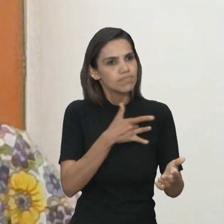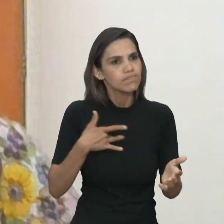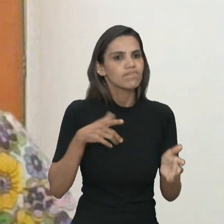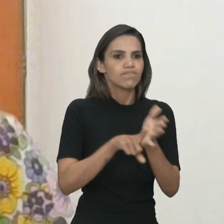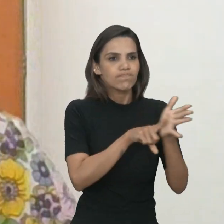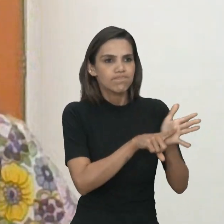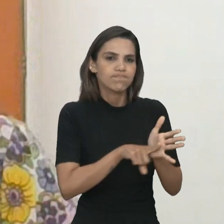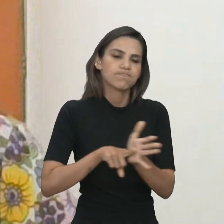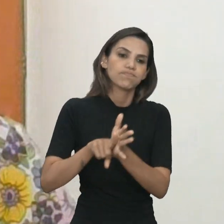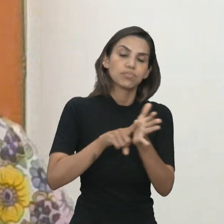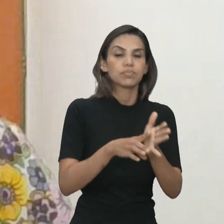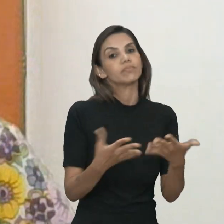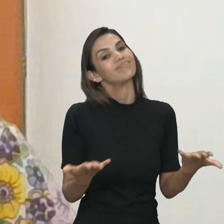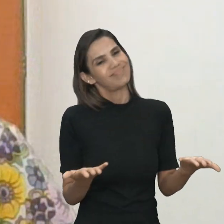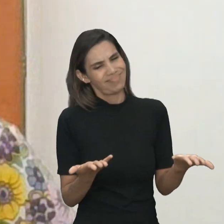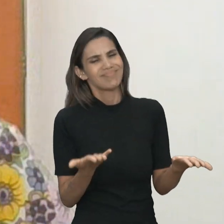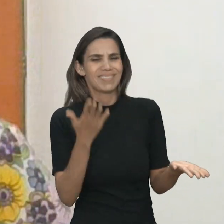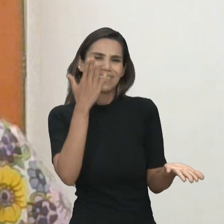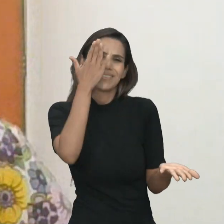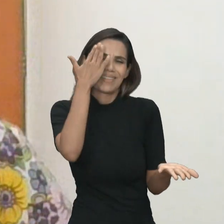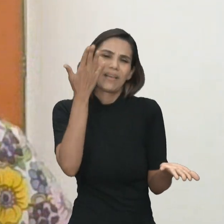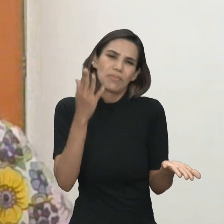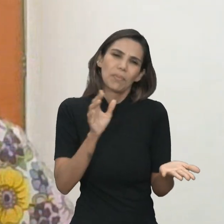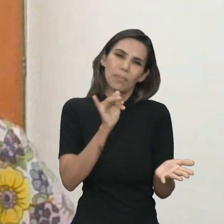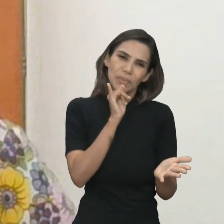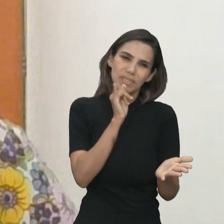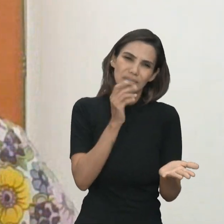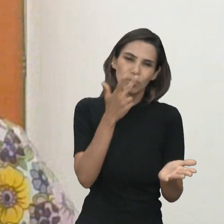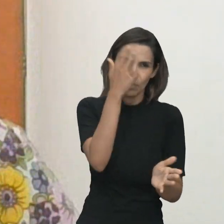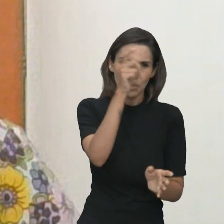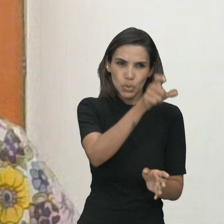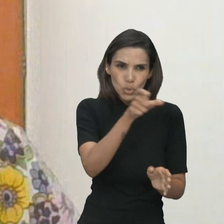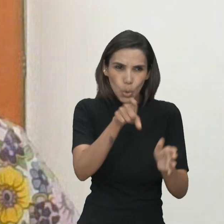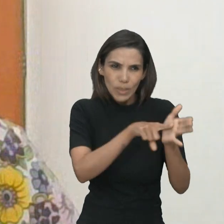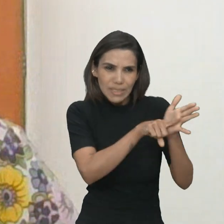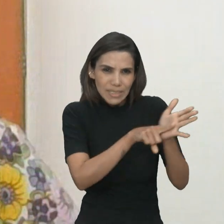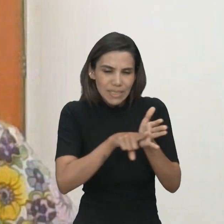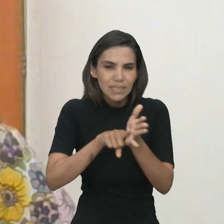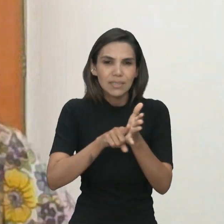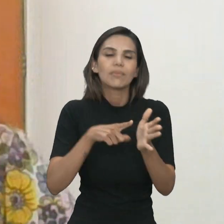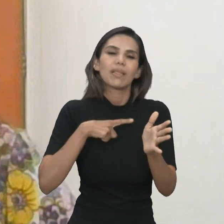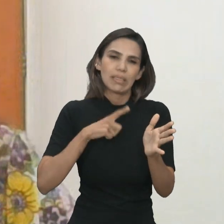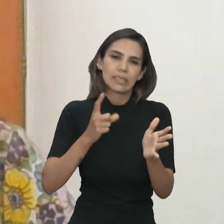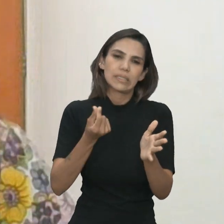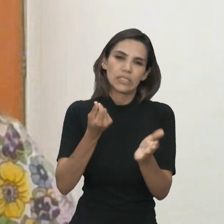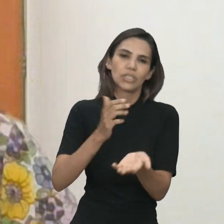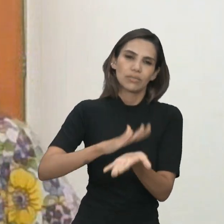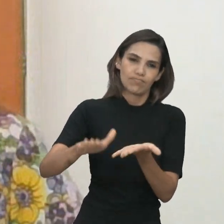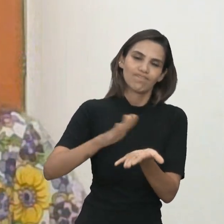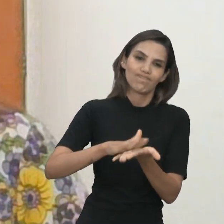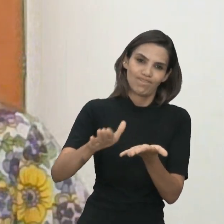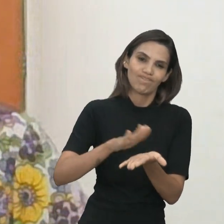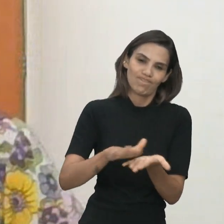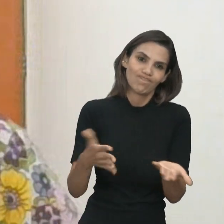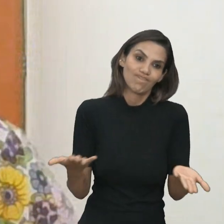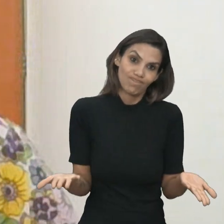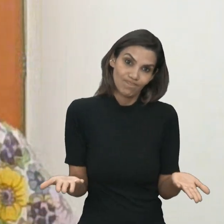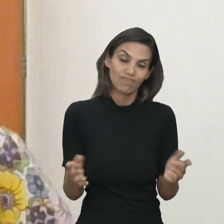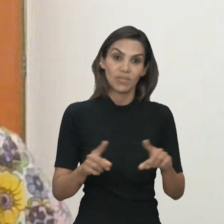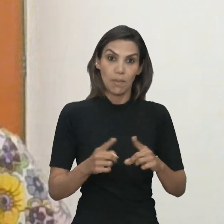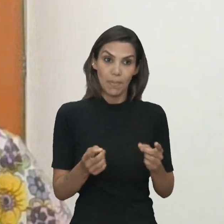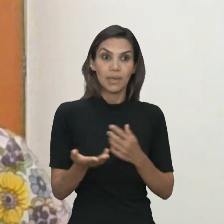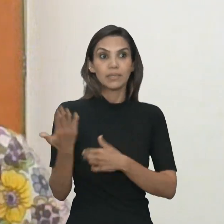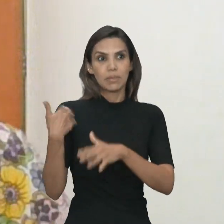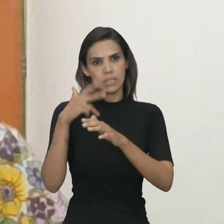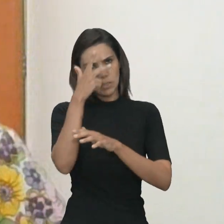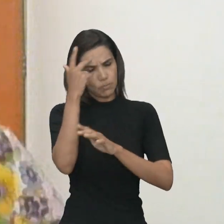existe um gasto, né, importante atrelado a esse exame periódico, e foi uma luta de muitos servidores antes de